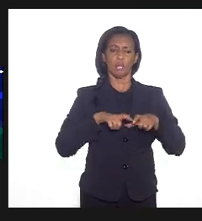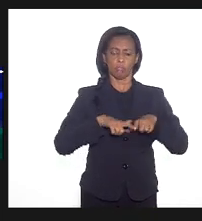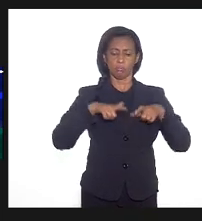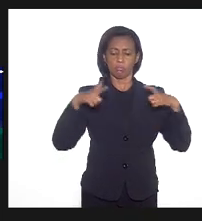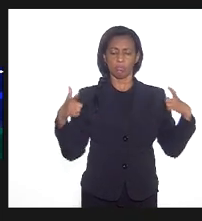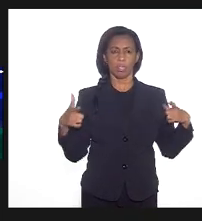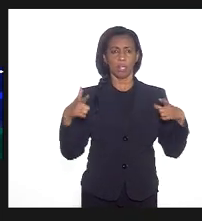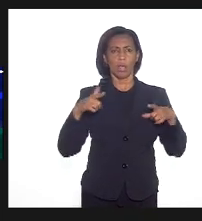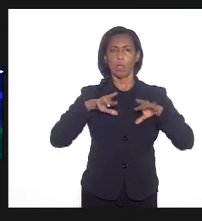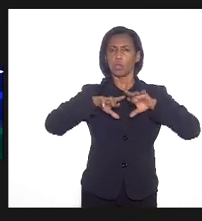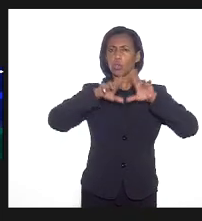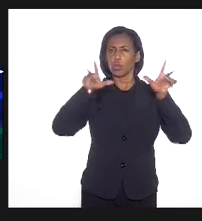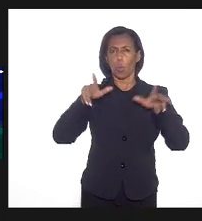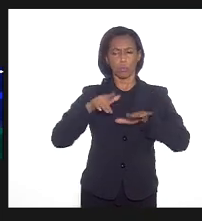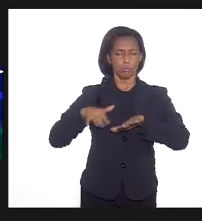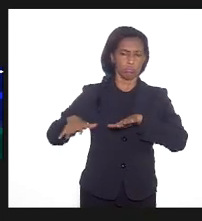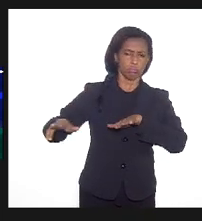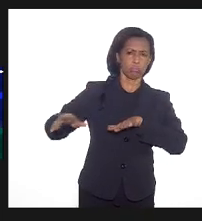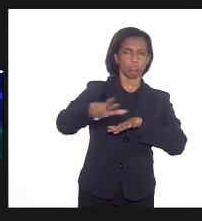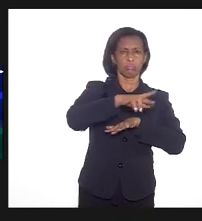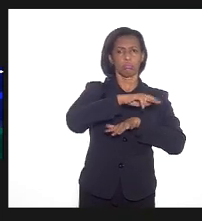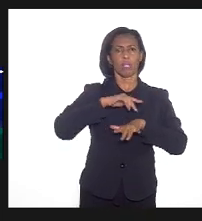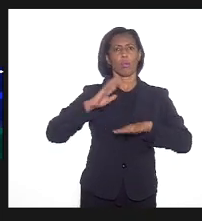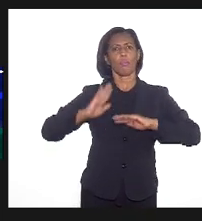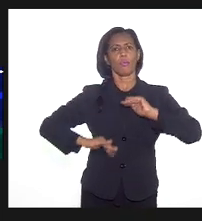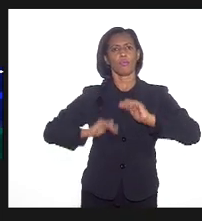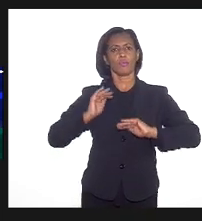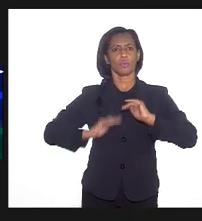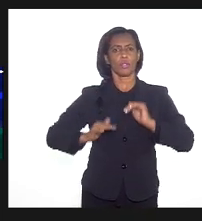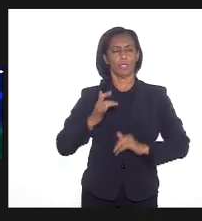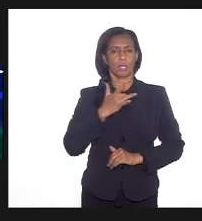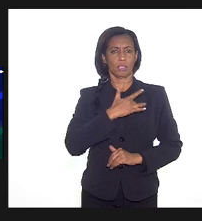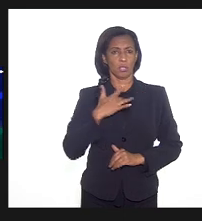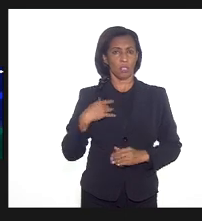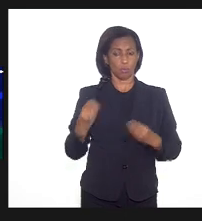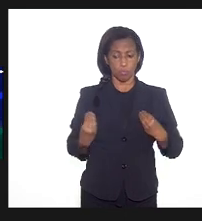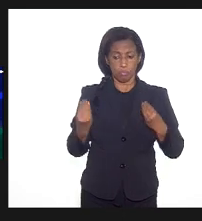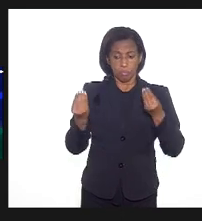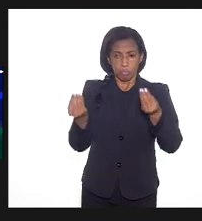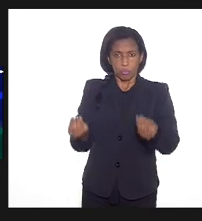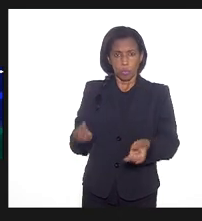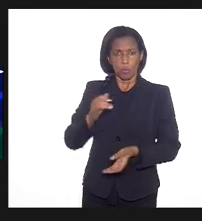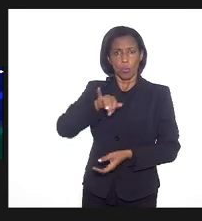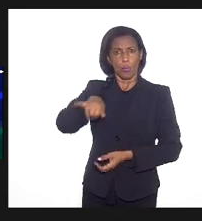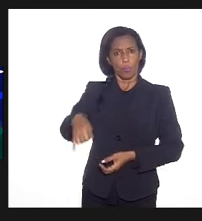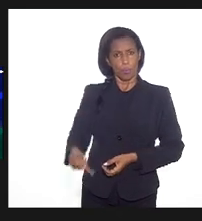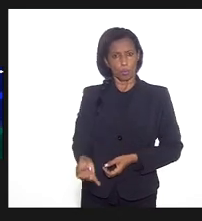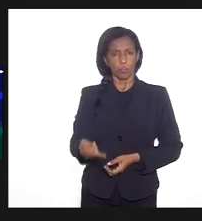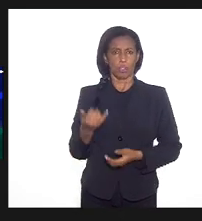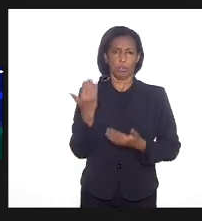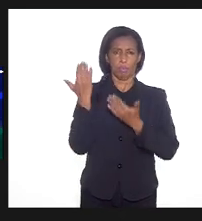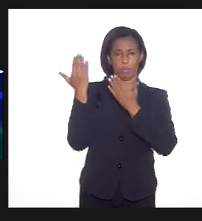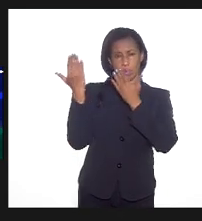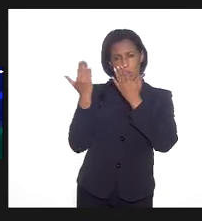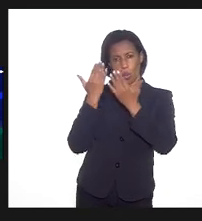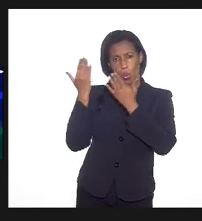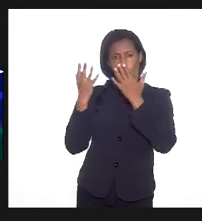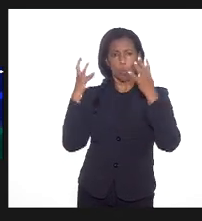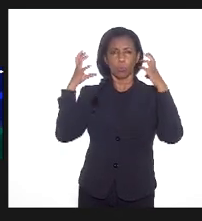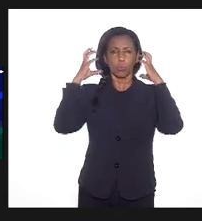todos os profissionais de saúde dando condição para psicólogo para